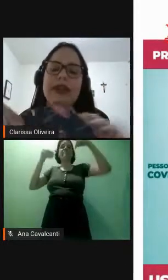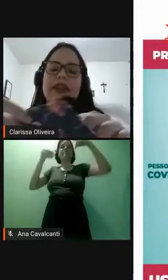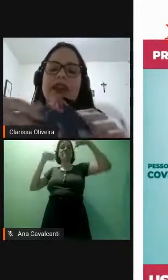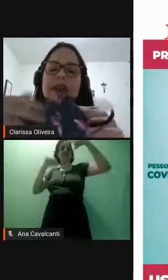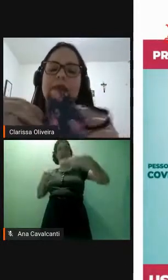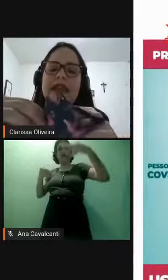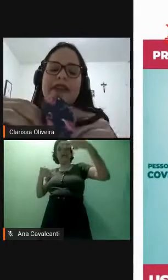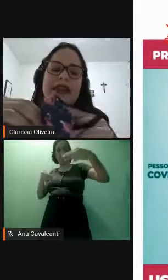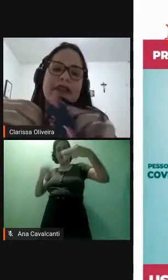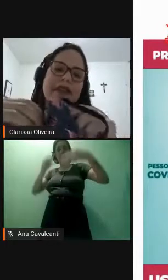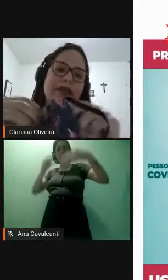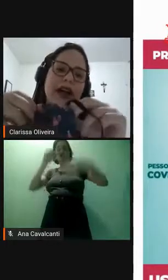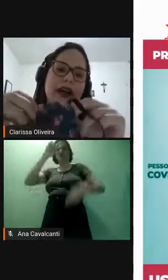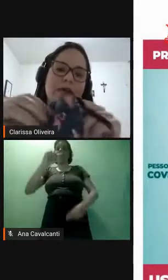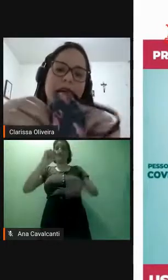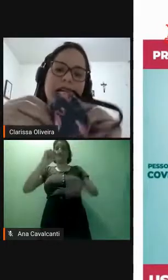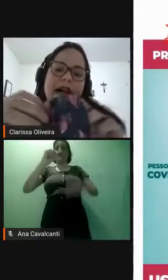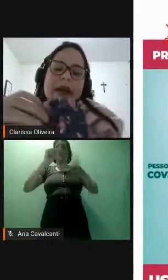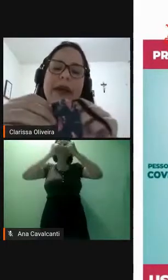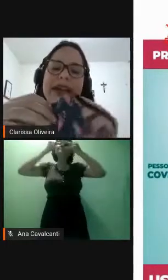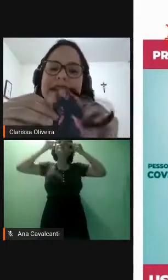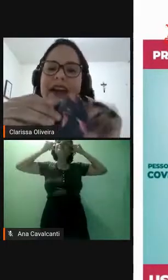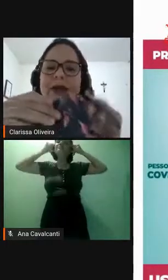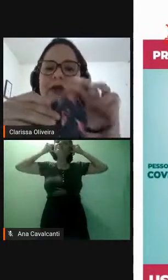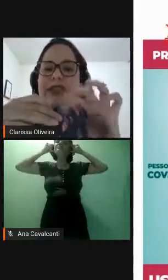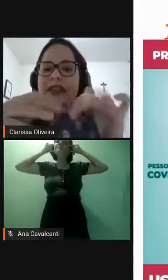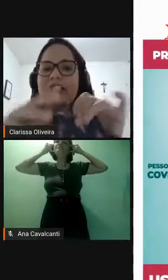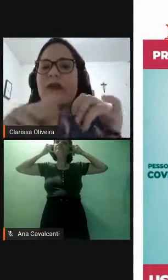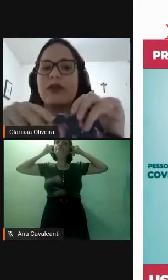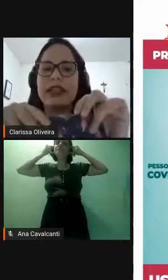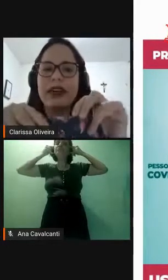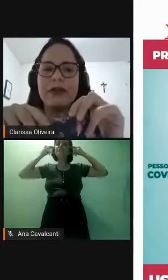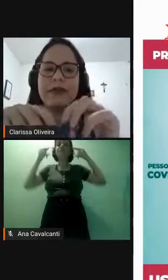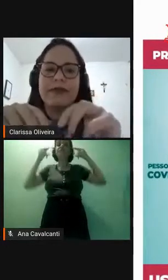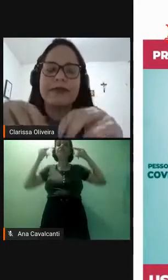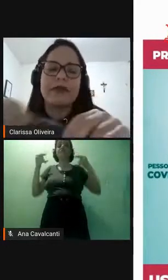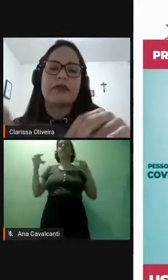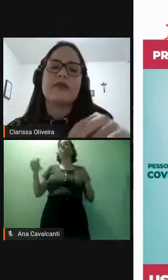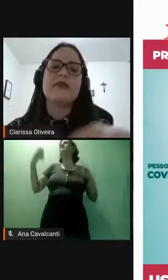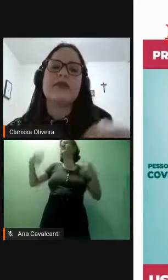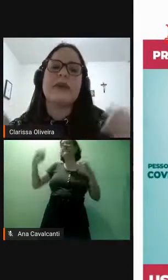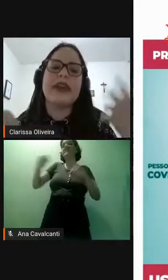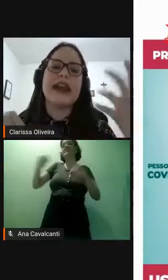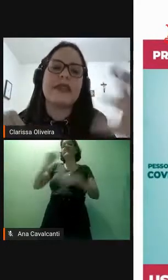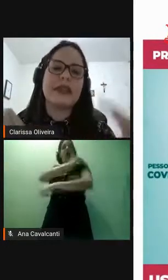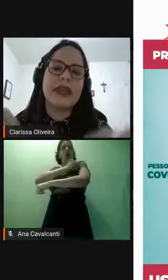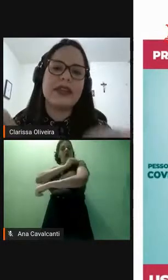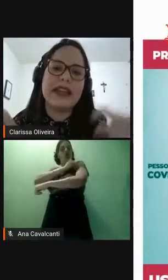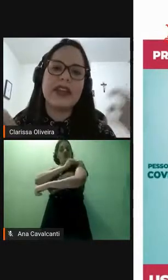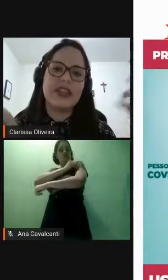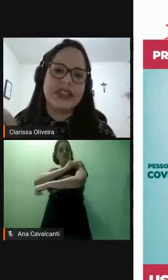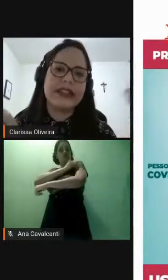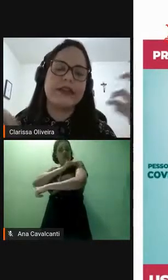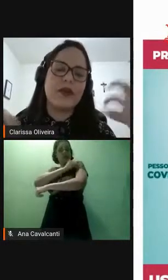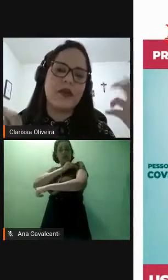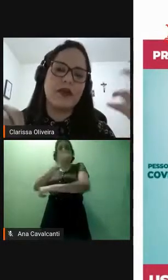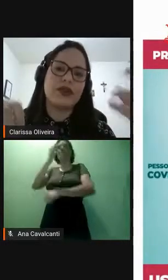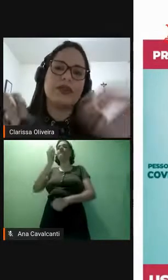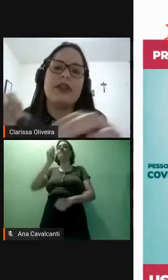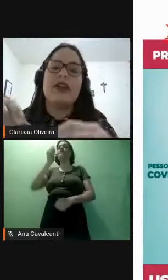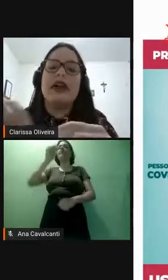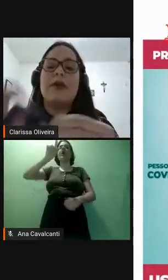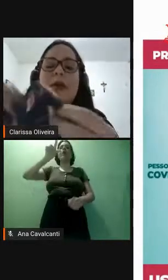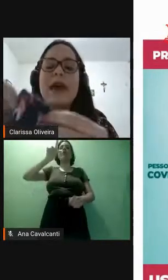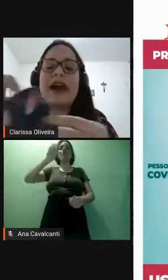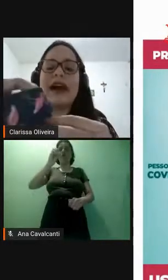rosto, que geralmente deve ser uma camada de um tecido de algodão, porque causa menos alergia no